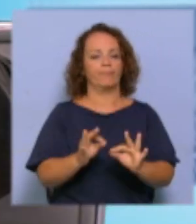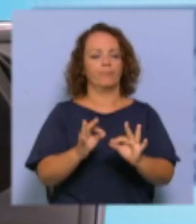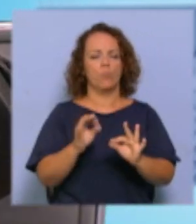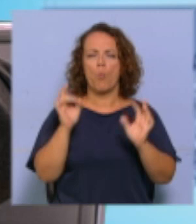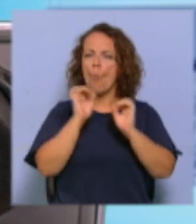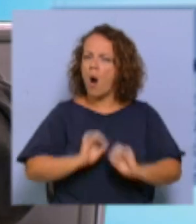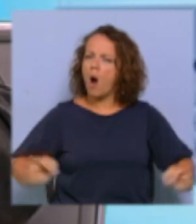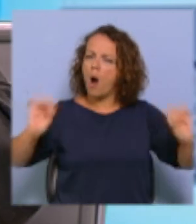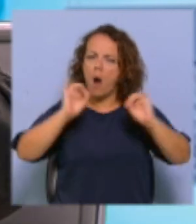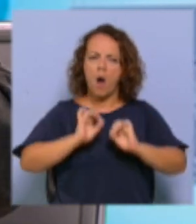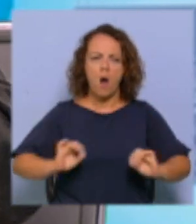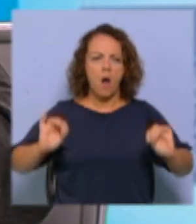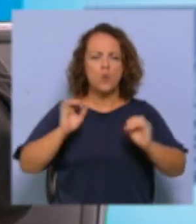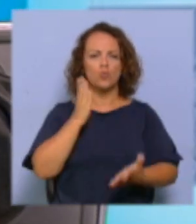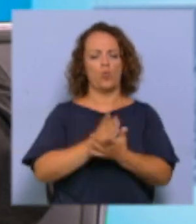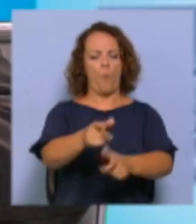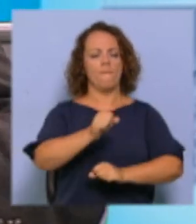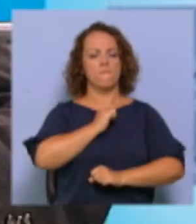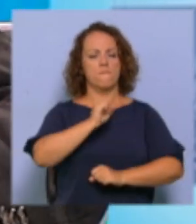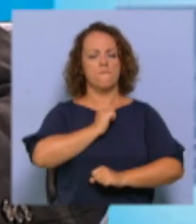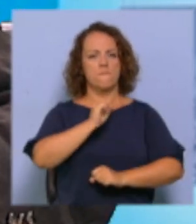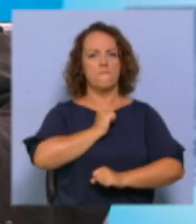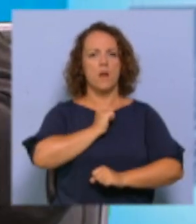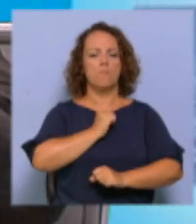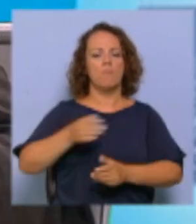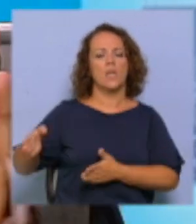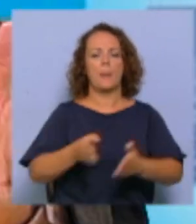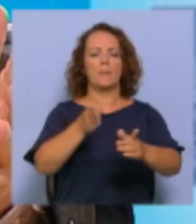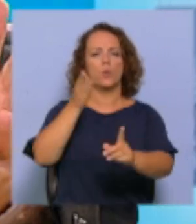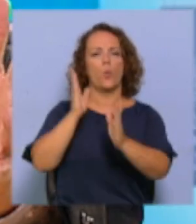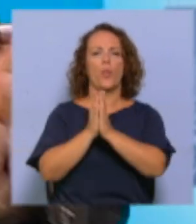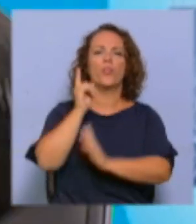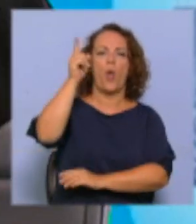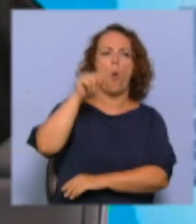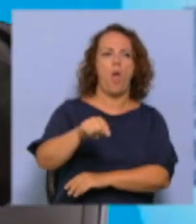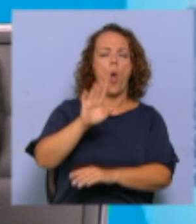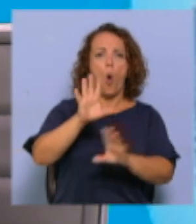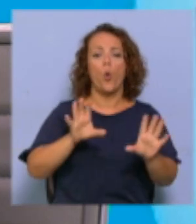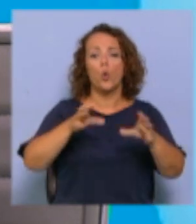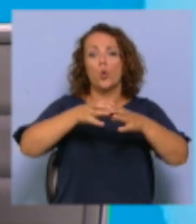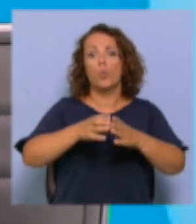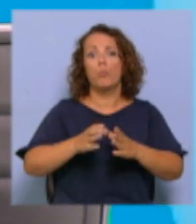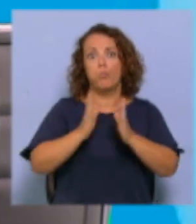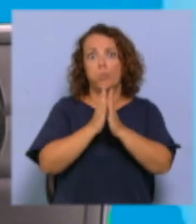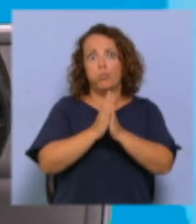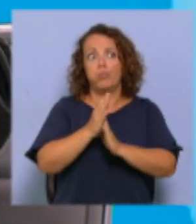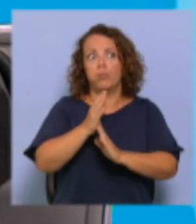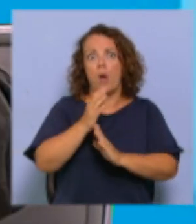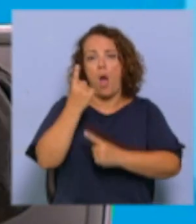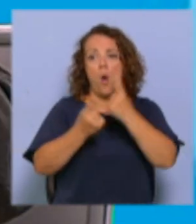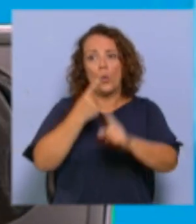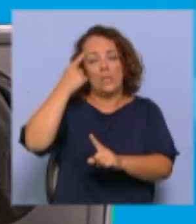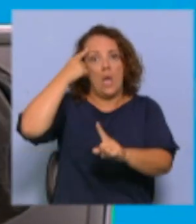tem o exclusivo dos paradigmas da procura de Deus. Nenhum grupo religioso, mesmo alguns que pensam que têm, e fora deles